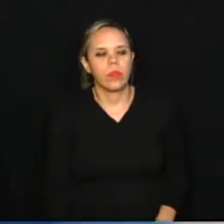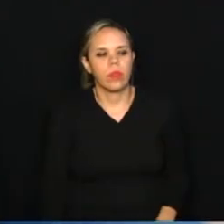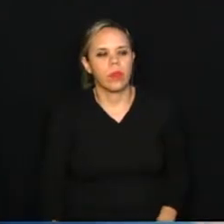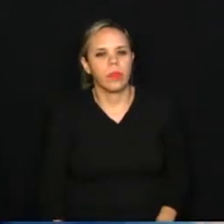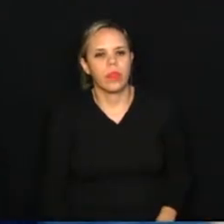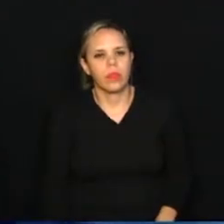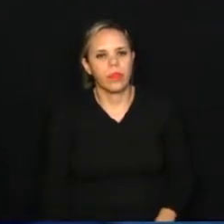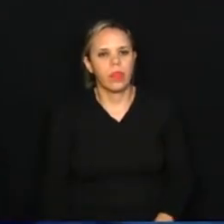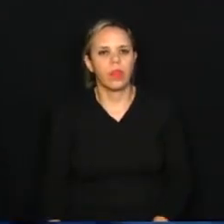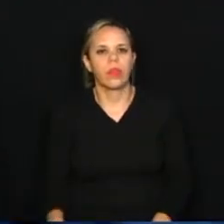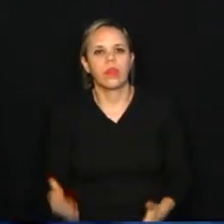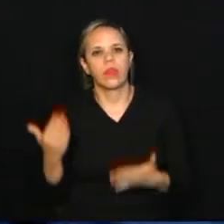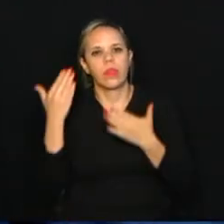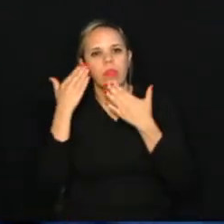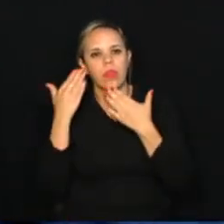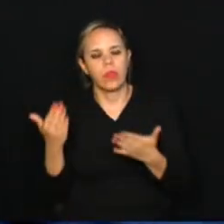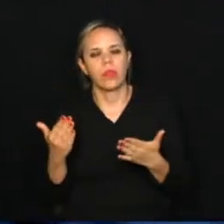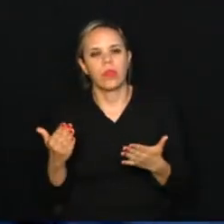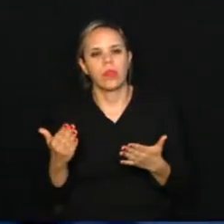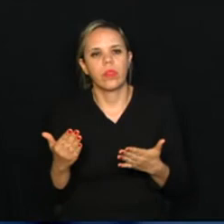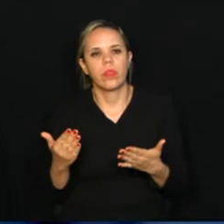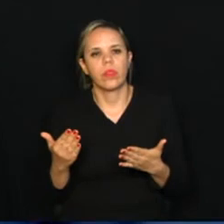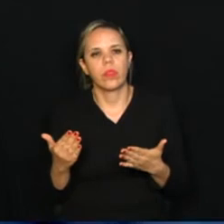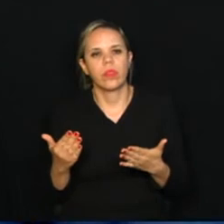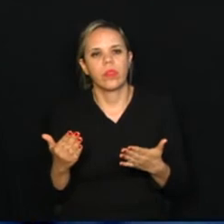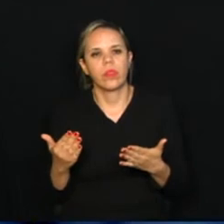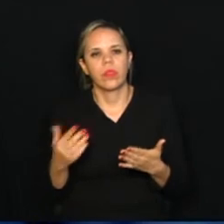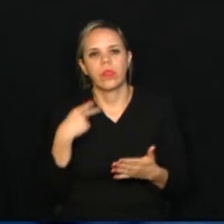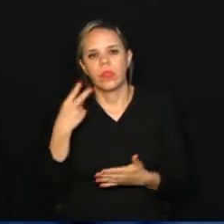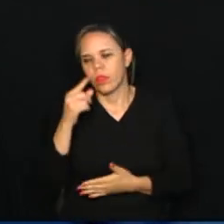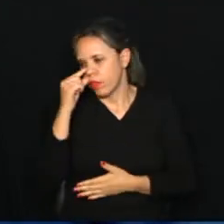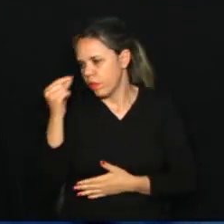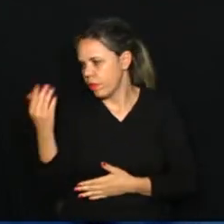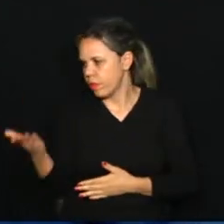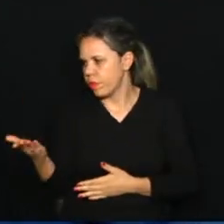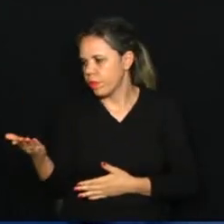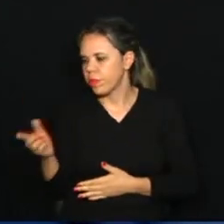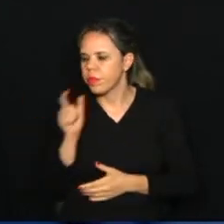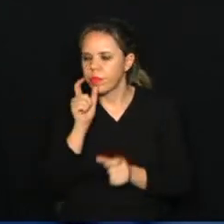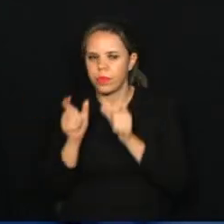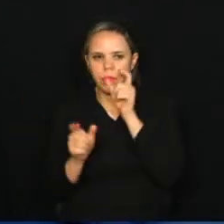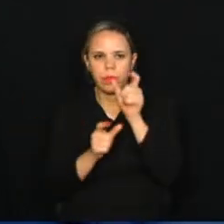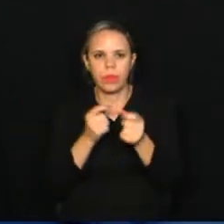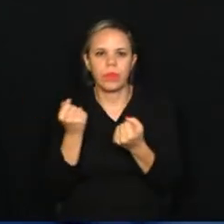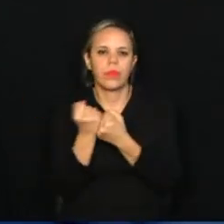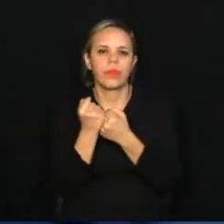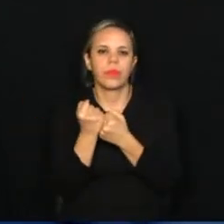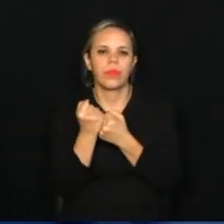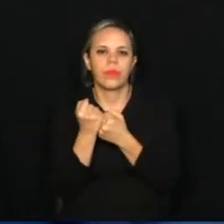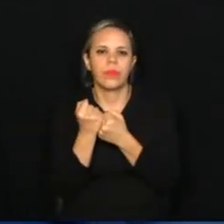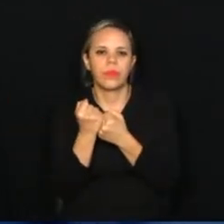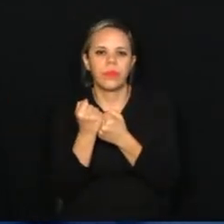Muito obrigado, então, o vereador Salvetti, aí, pelas palavras, pelo apoio.